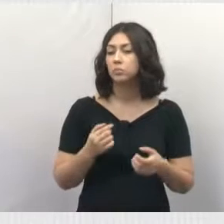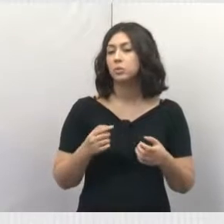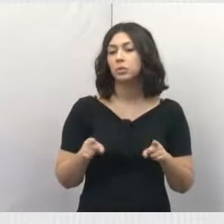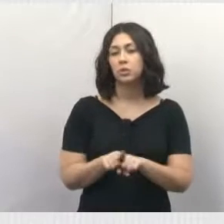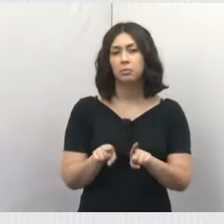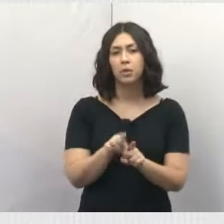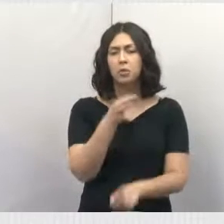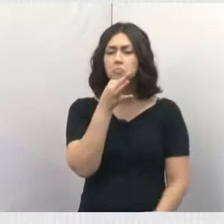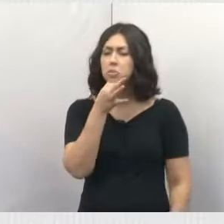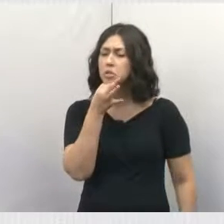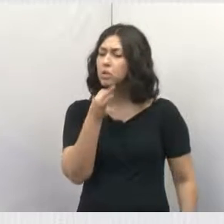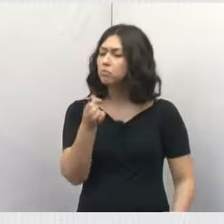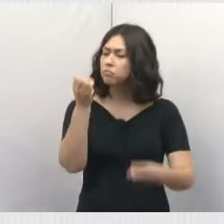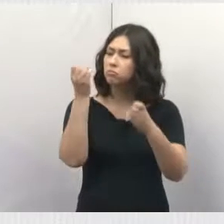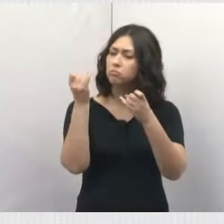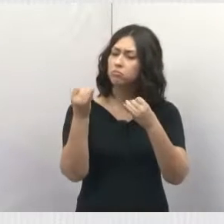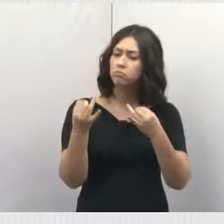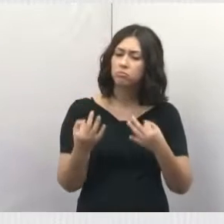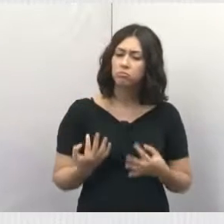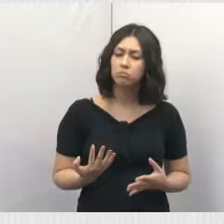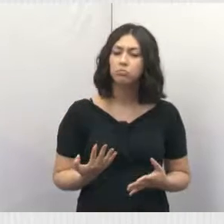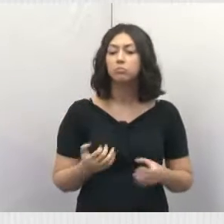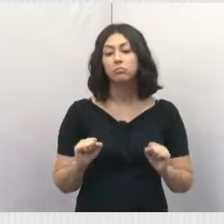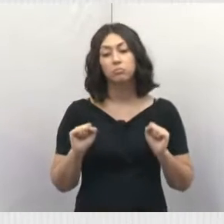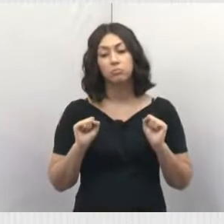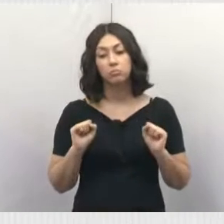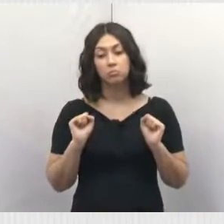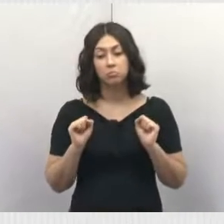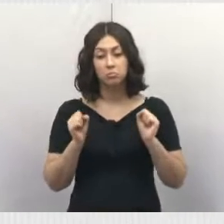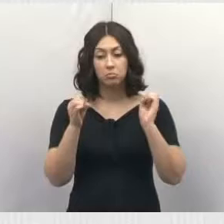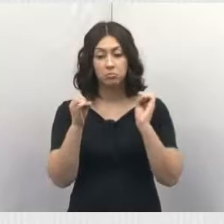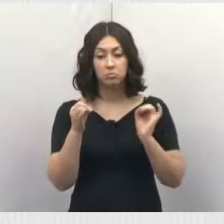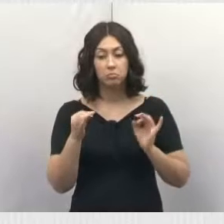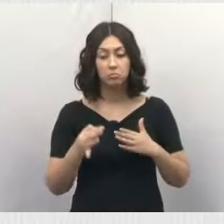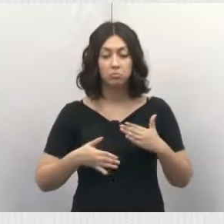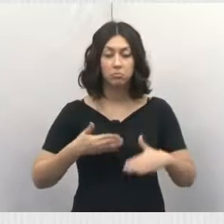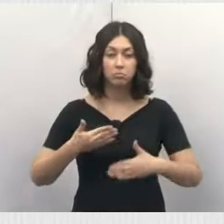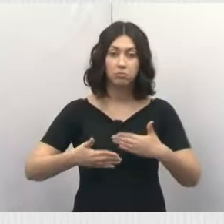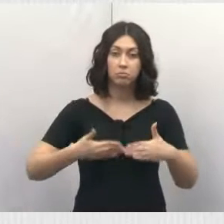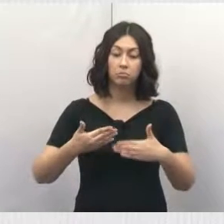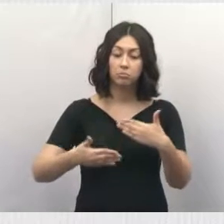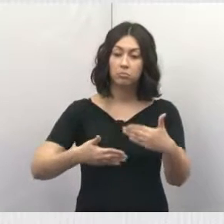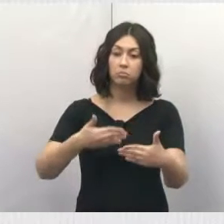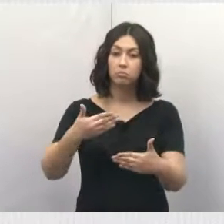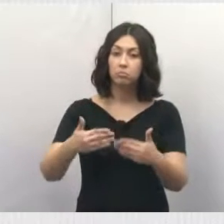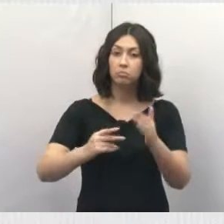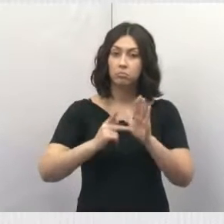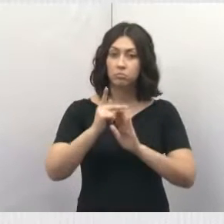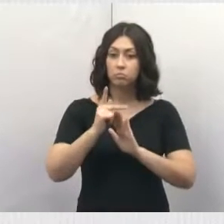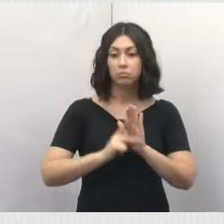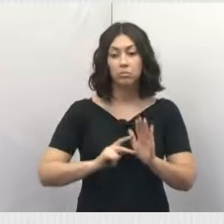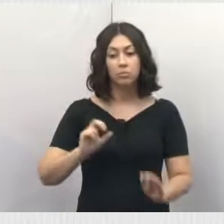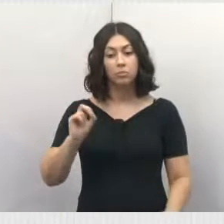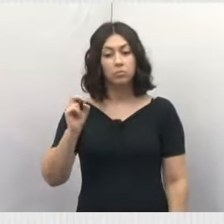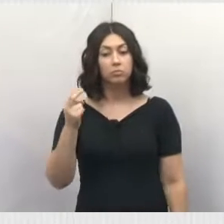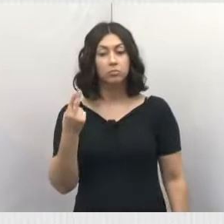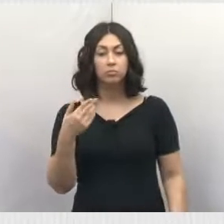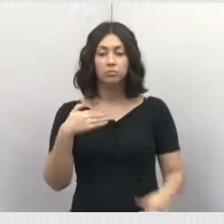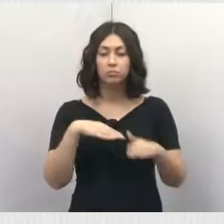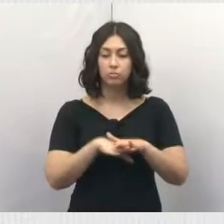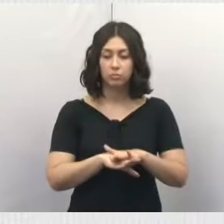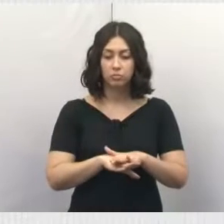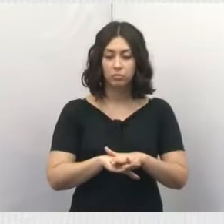do jurídico da Casa e do autor da propositura, podendo determinar o prosseguimento da tramitação do projeto ou o seu